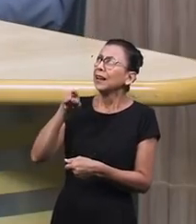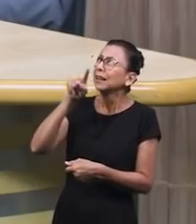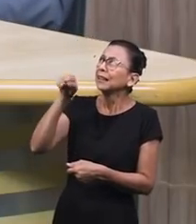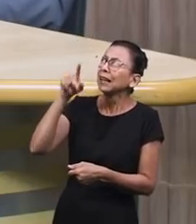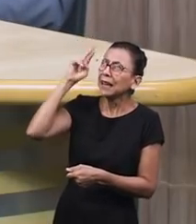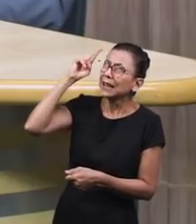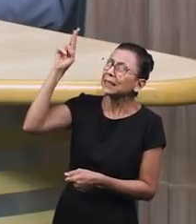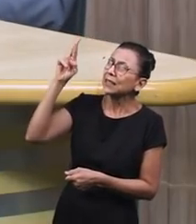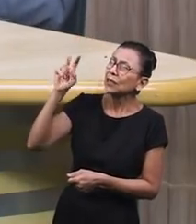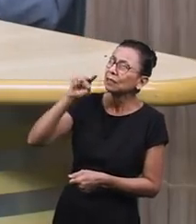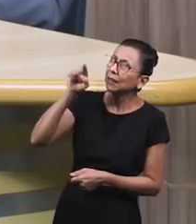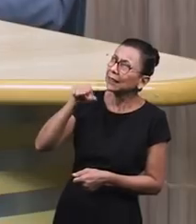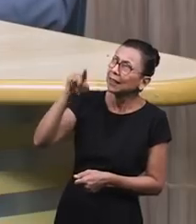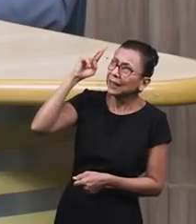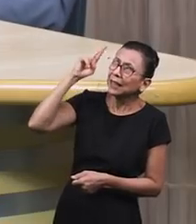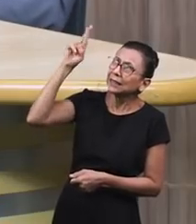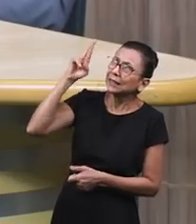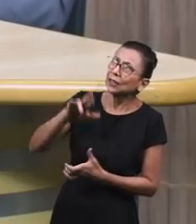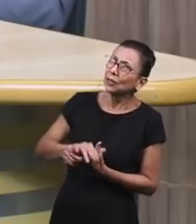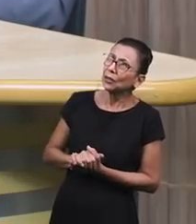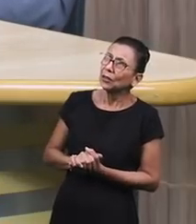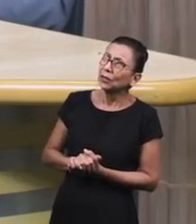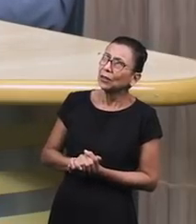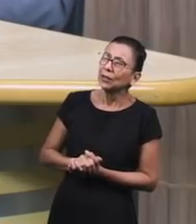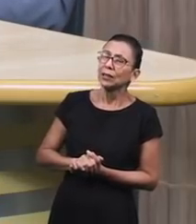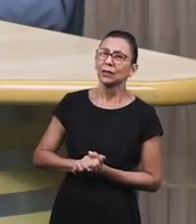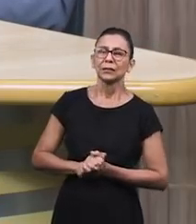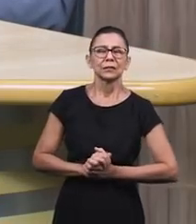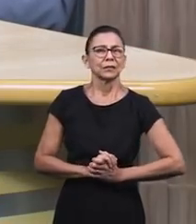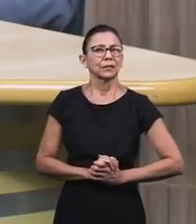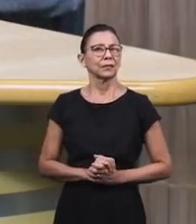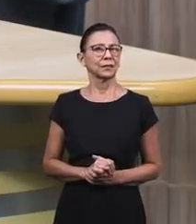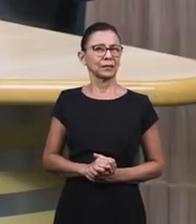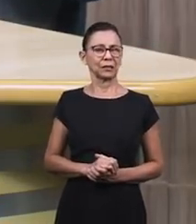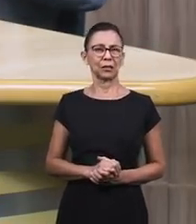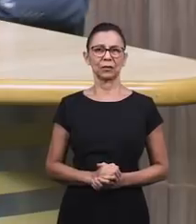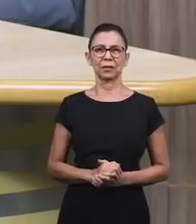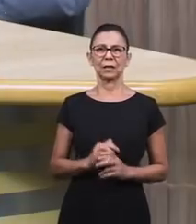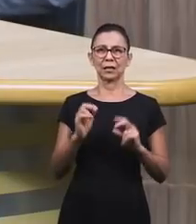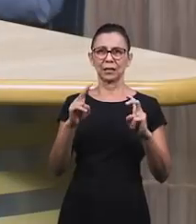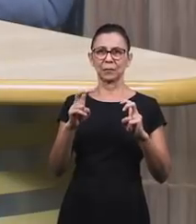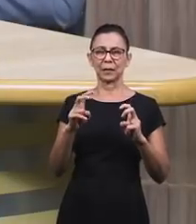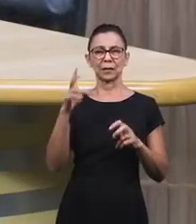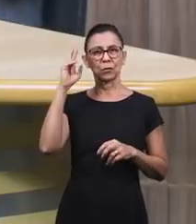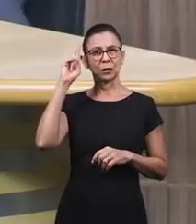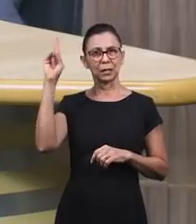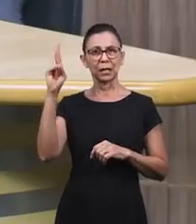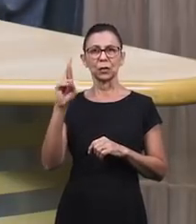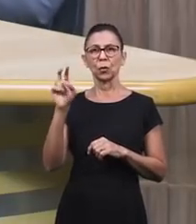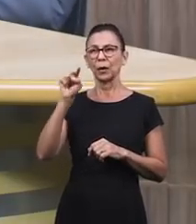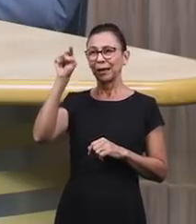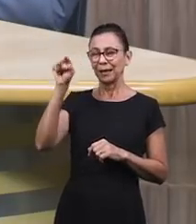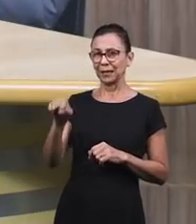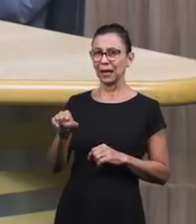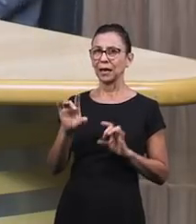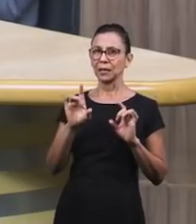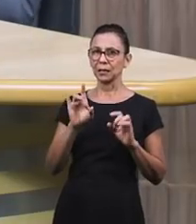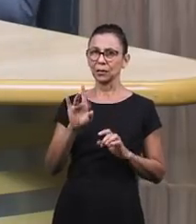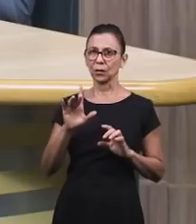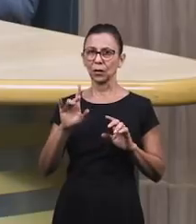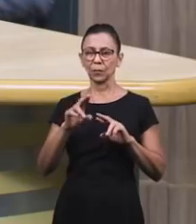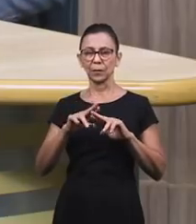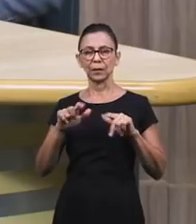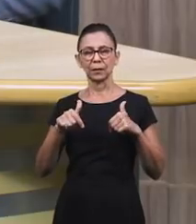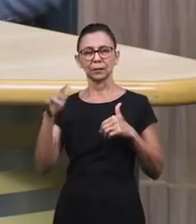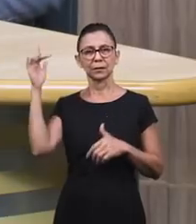a Bíblia diz que ninguém fala que Jesus é Senhor, senão pelo Espírito. Então você já identificou a Trindade. Aí você diz, como é que você achou a Trindade? Mas estou falando sobre o Filho, mas como é que